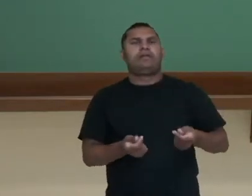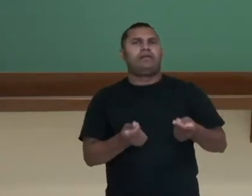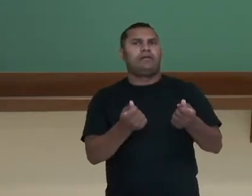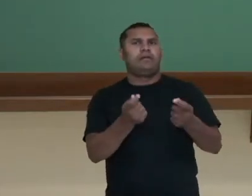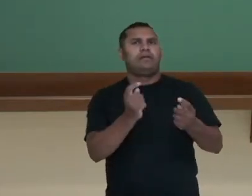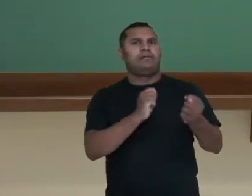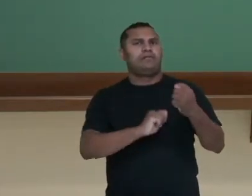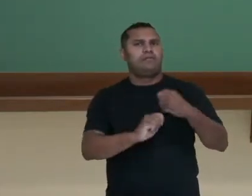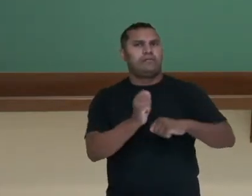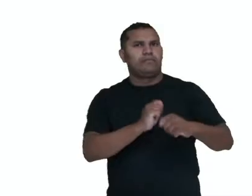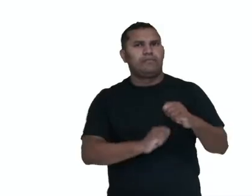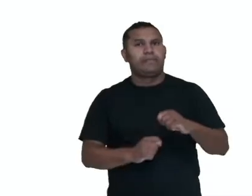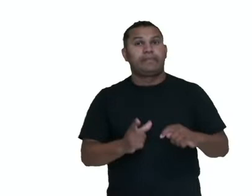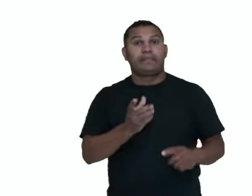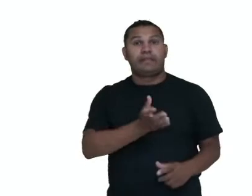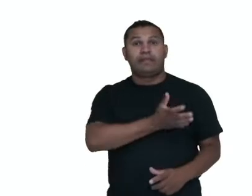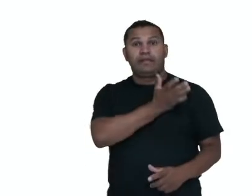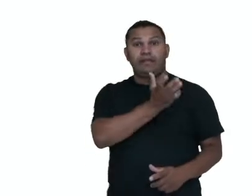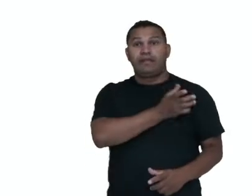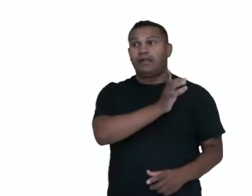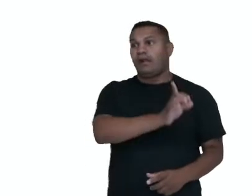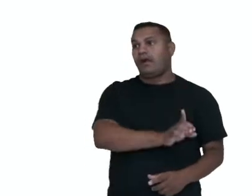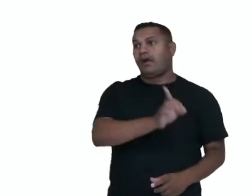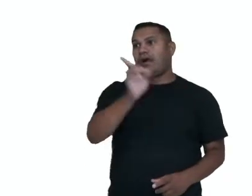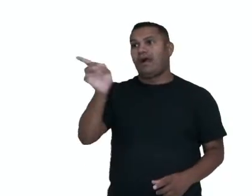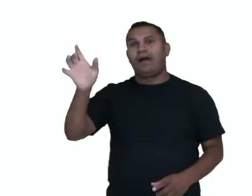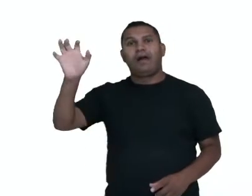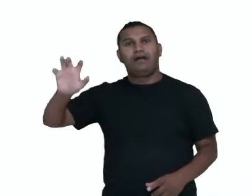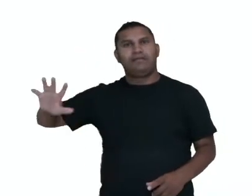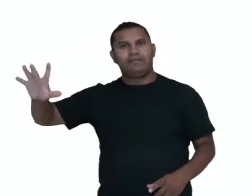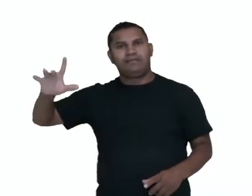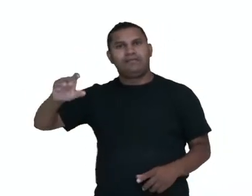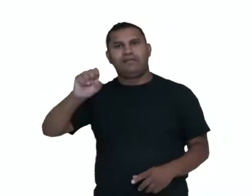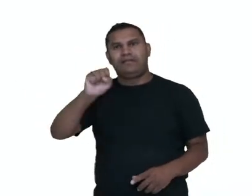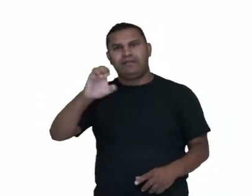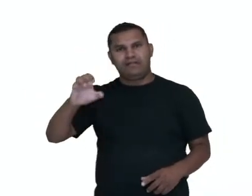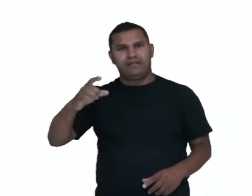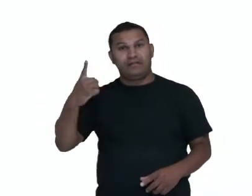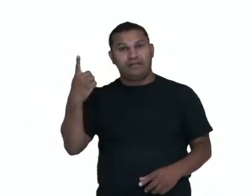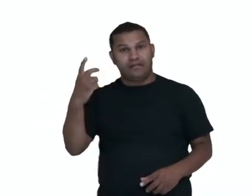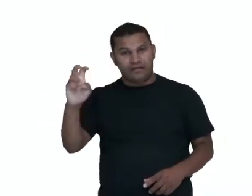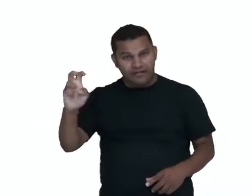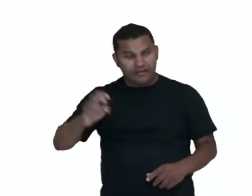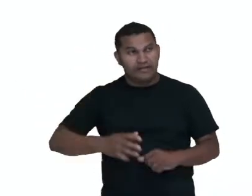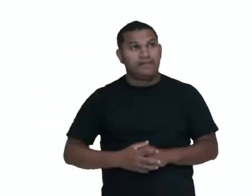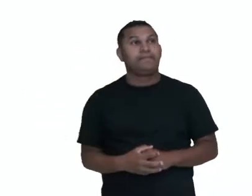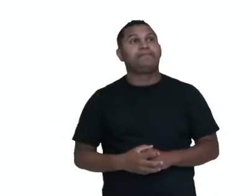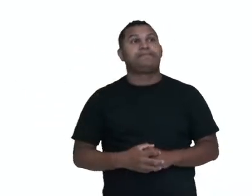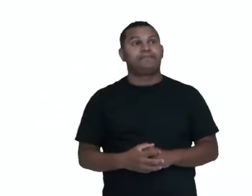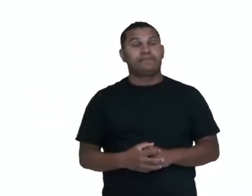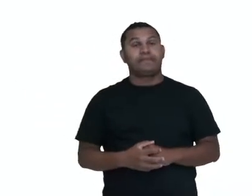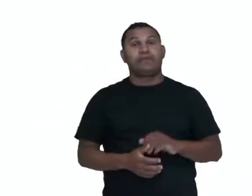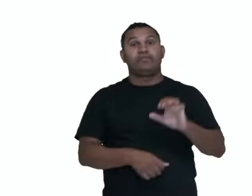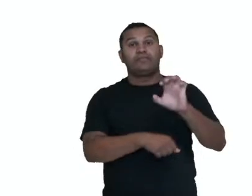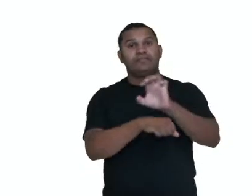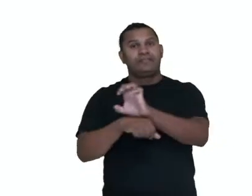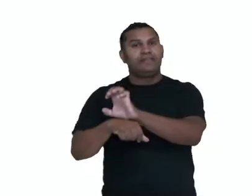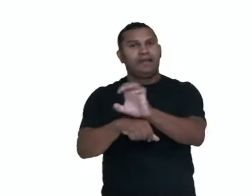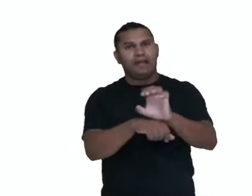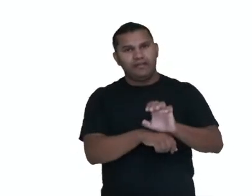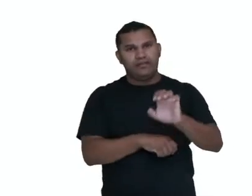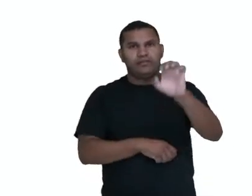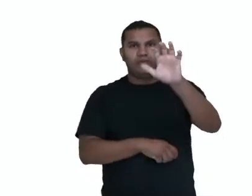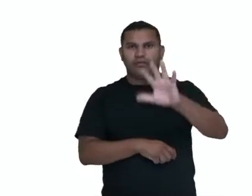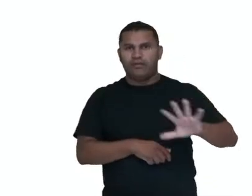comercial na Europa, a partir do século XV, após a tomada da Constantinopla, os estados europeus viam